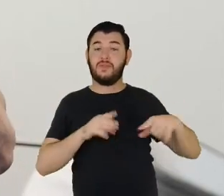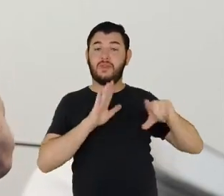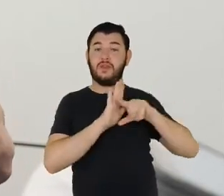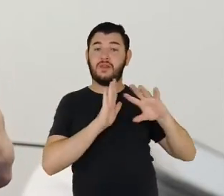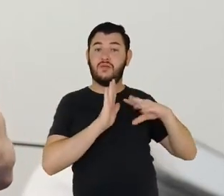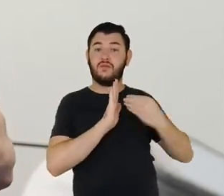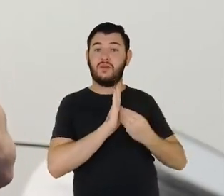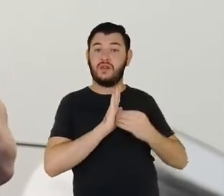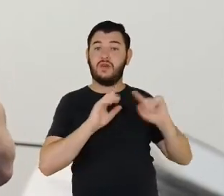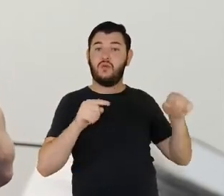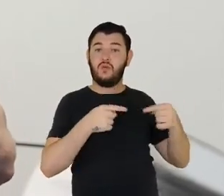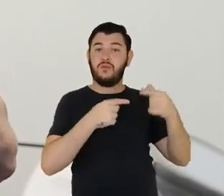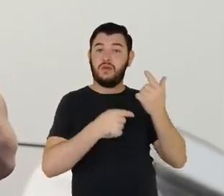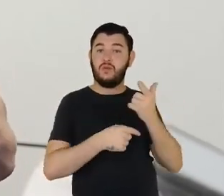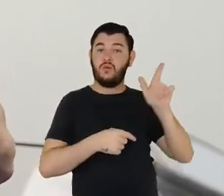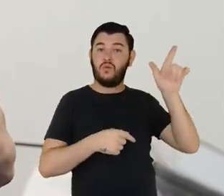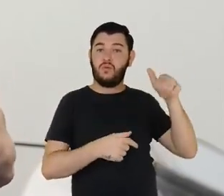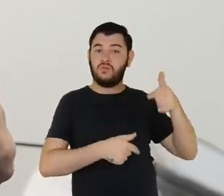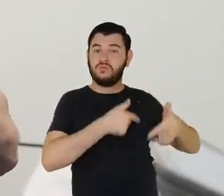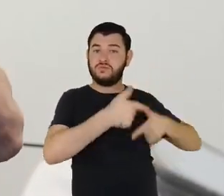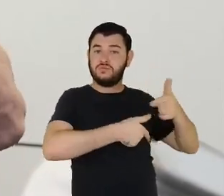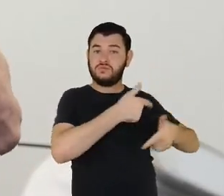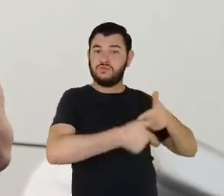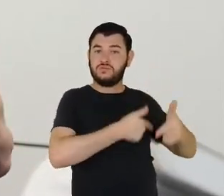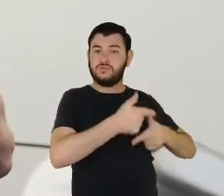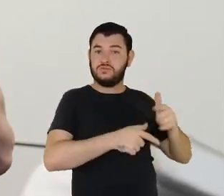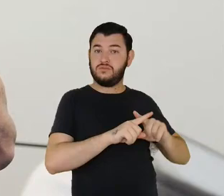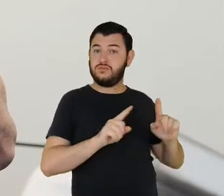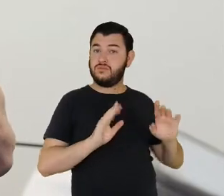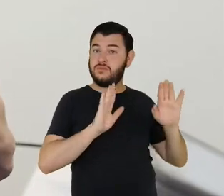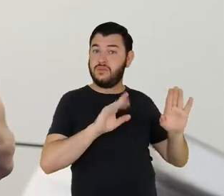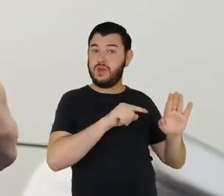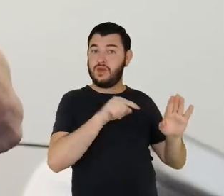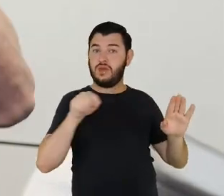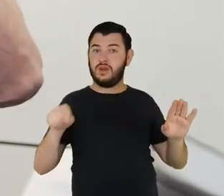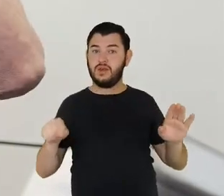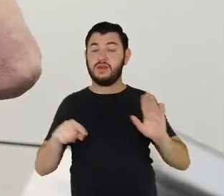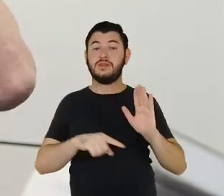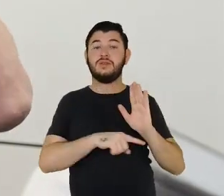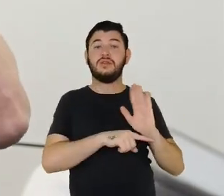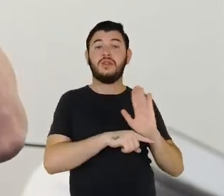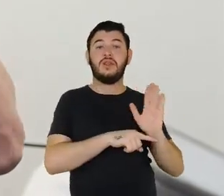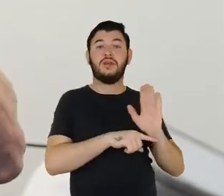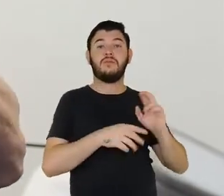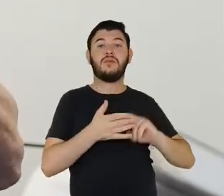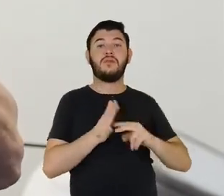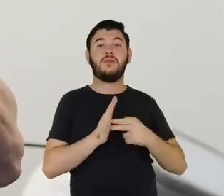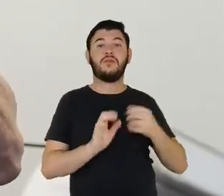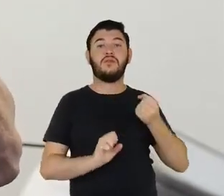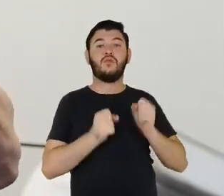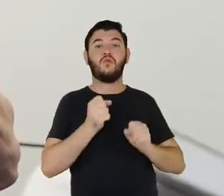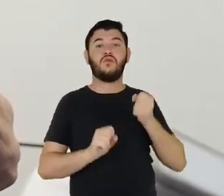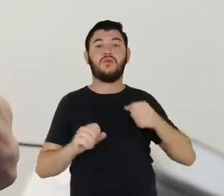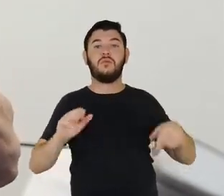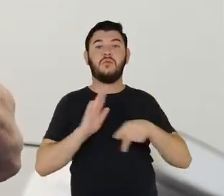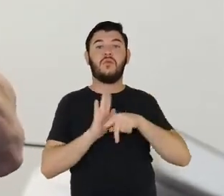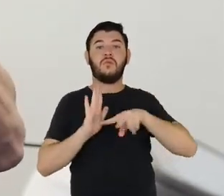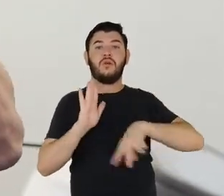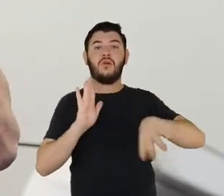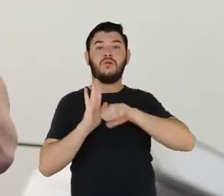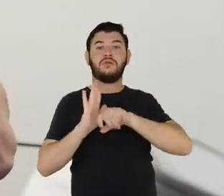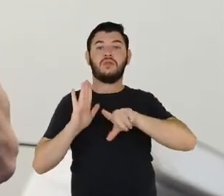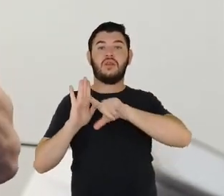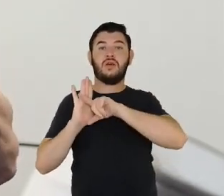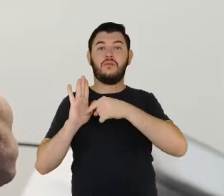Cinema é indústria do audiovisual. Tem a sua lei do audiovisual controlada por uma agência, Ancine. Não